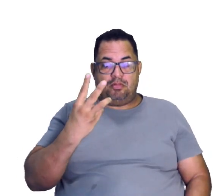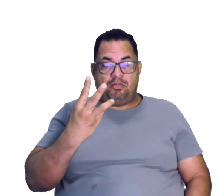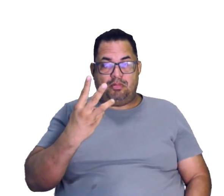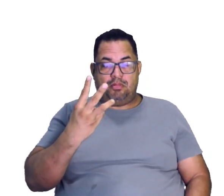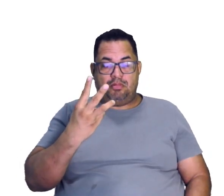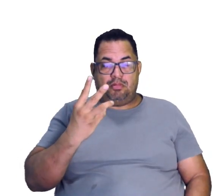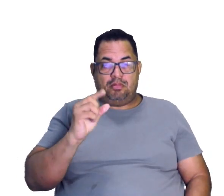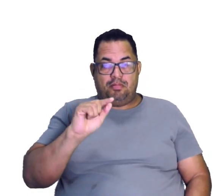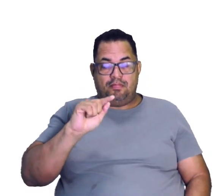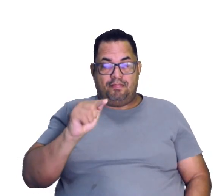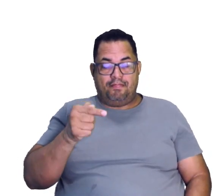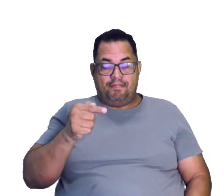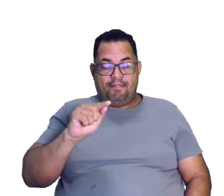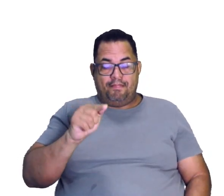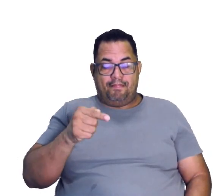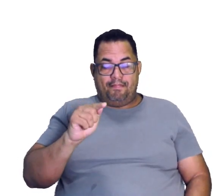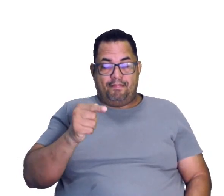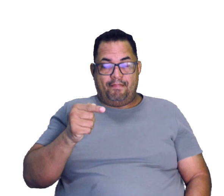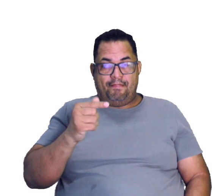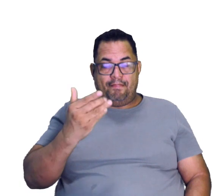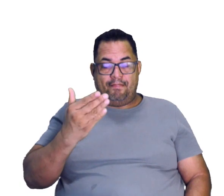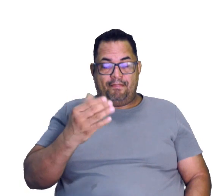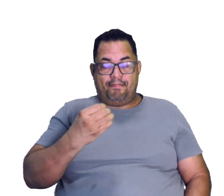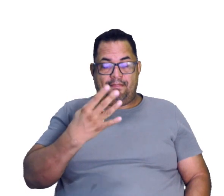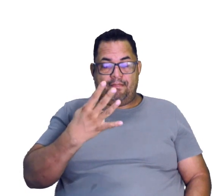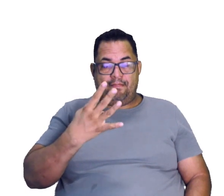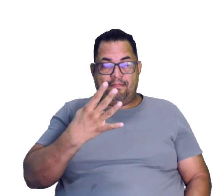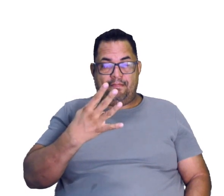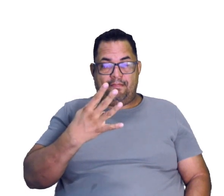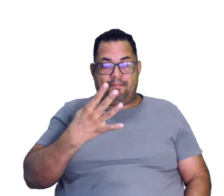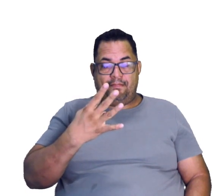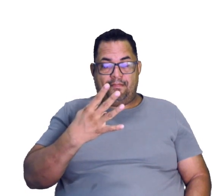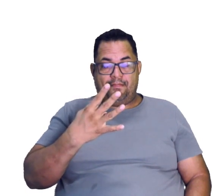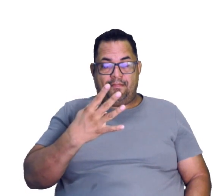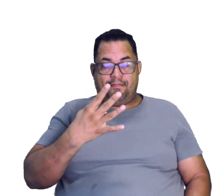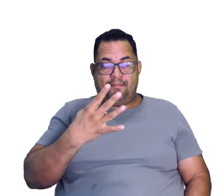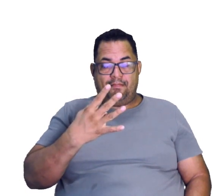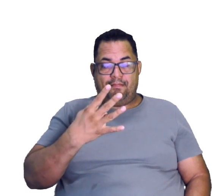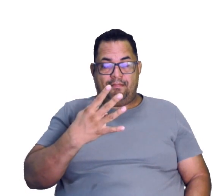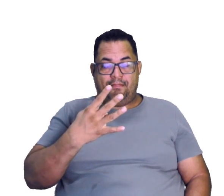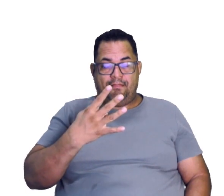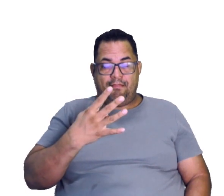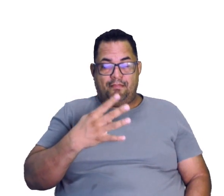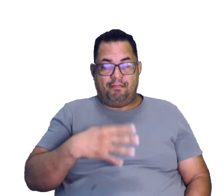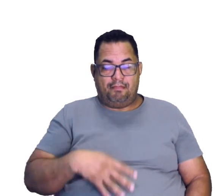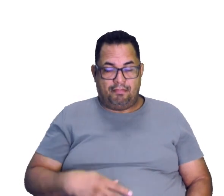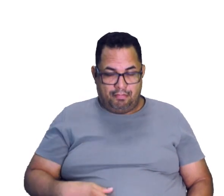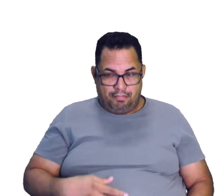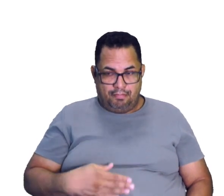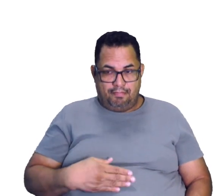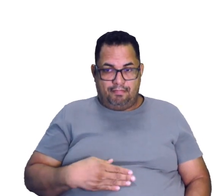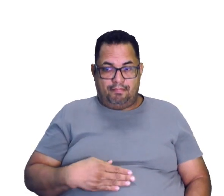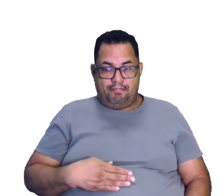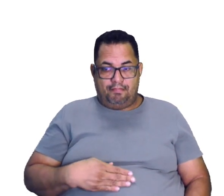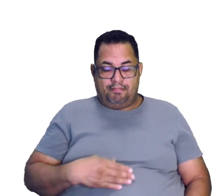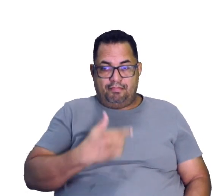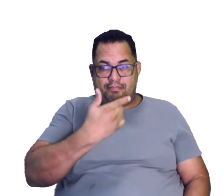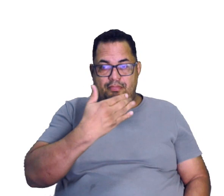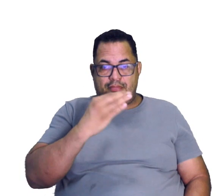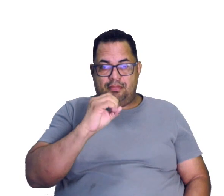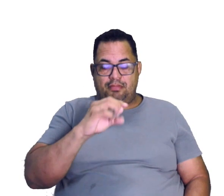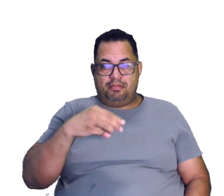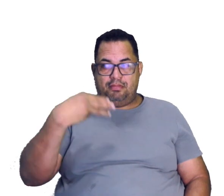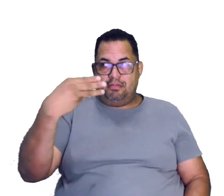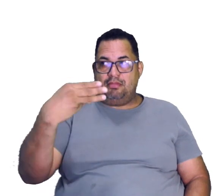2, 3. Então, vai ficar 4,1 vezes 10 elevado a 3. Positivo